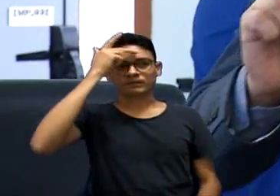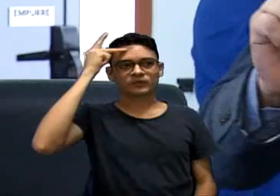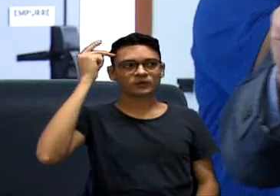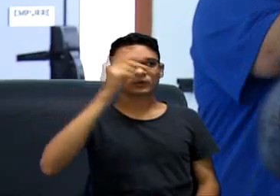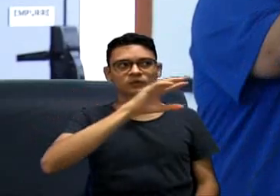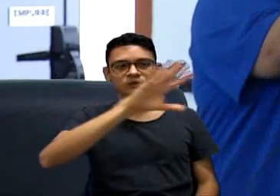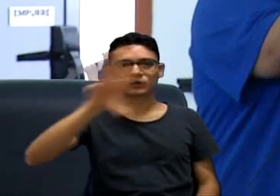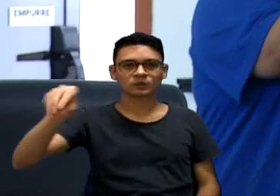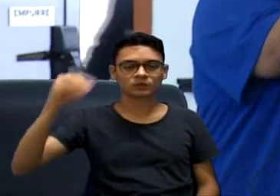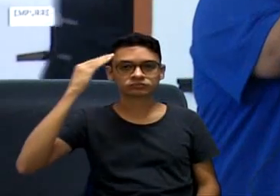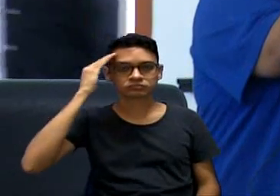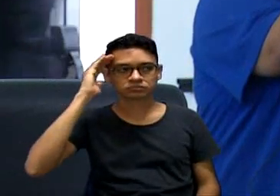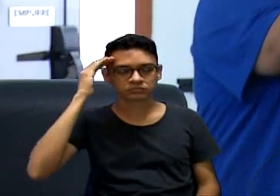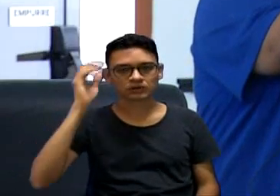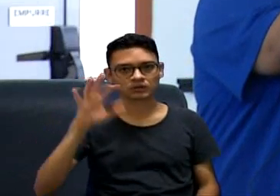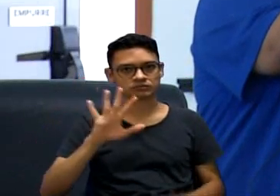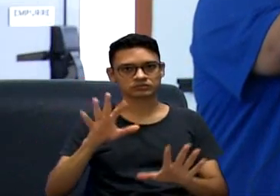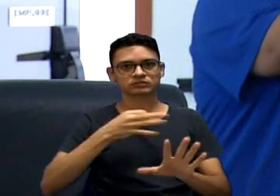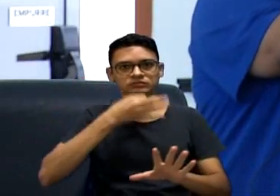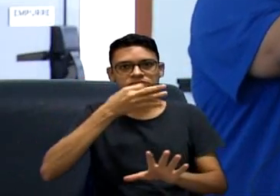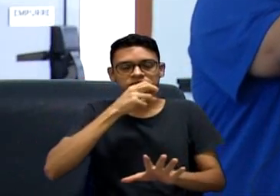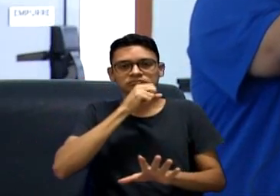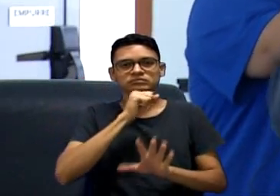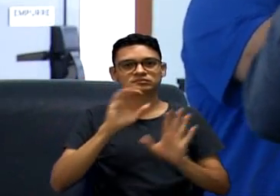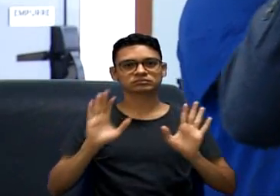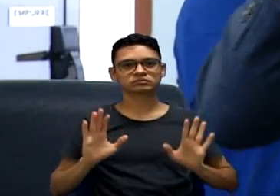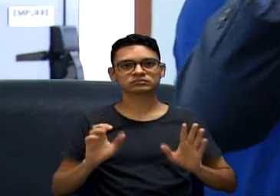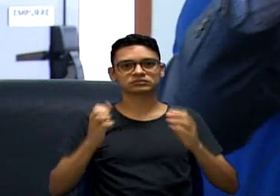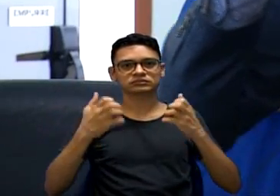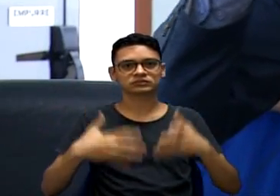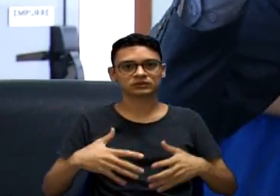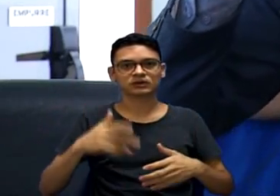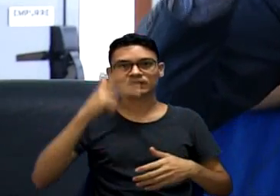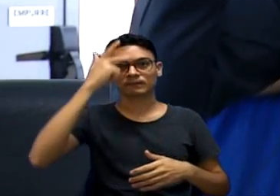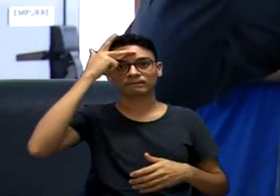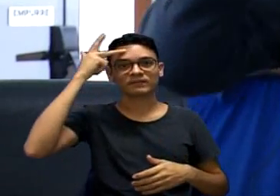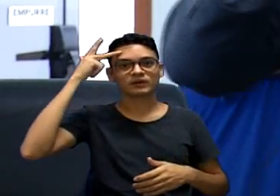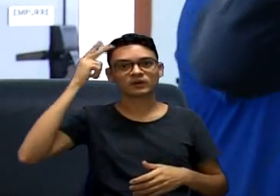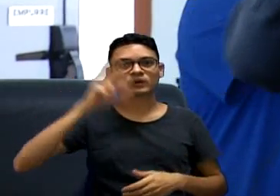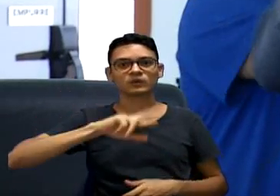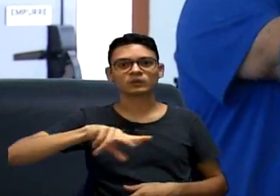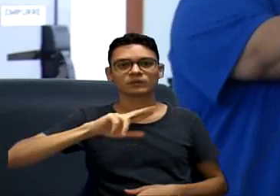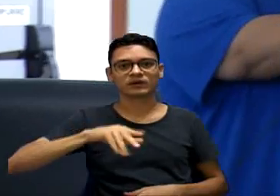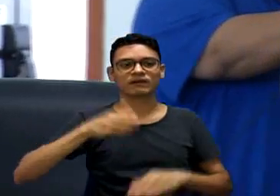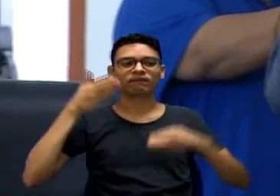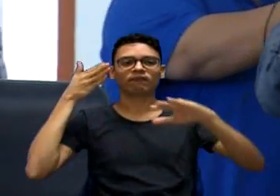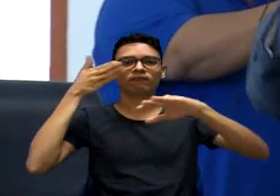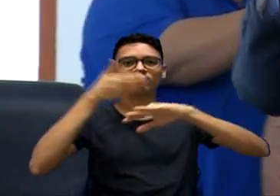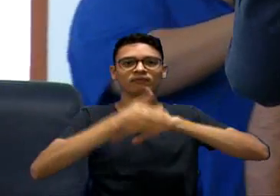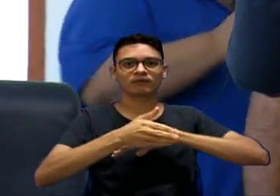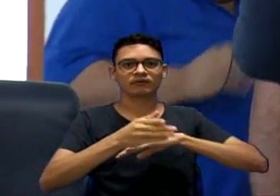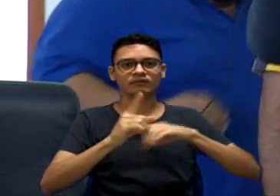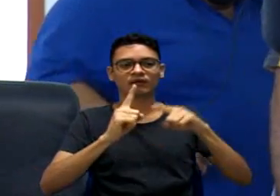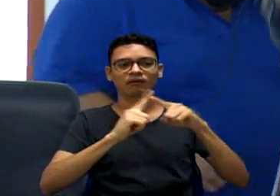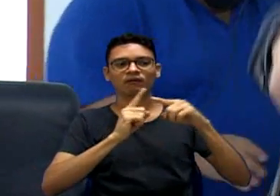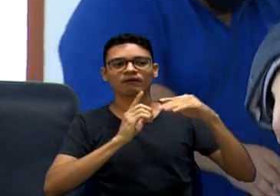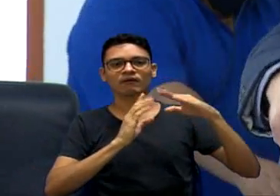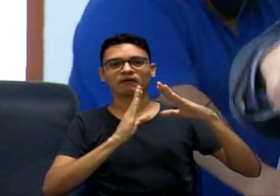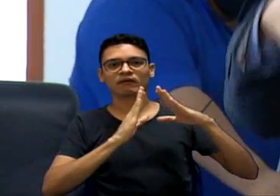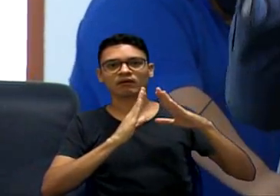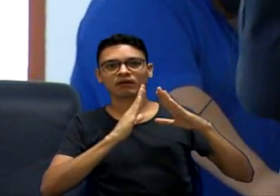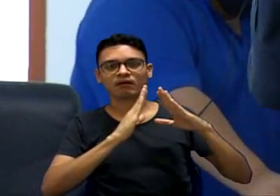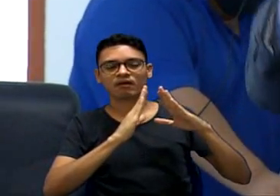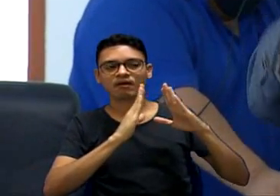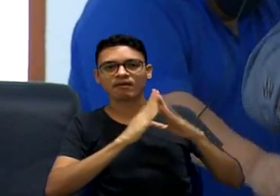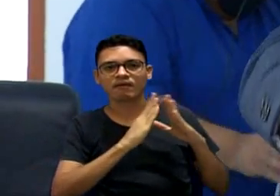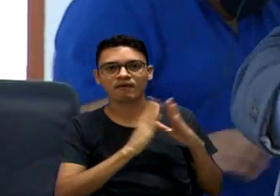fazer uma justificativa aqui. O pessoal também, a gente tem que entender uma coisa, eles não foram em igreja, dentro de igreja, em permitir o início de culto,